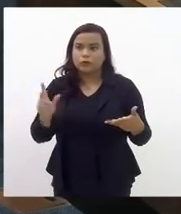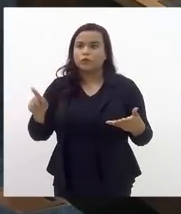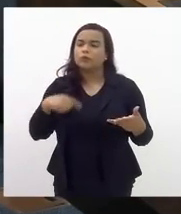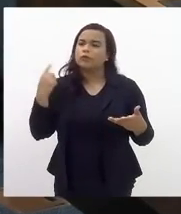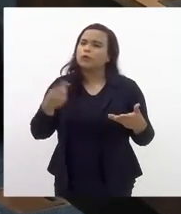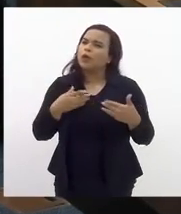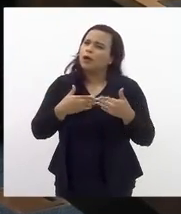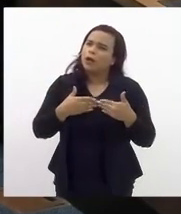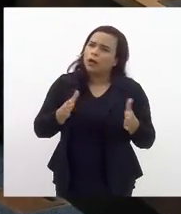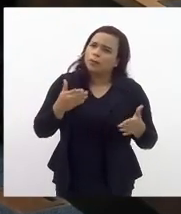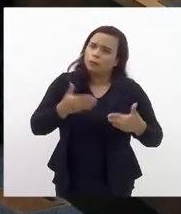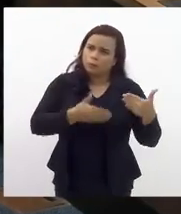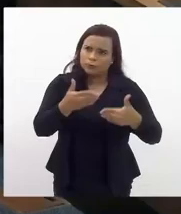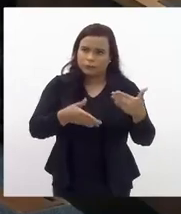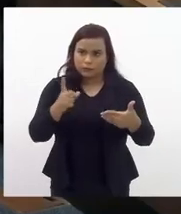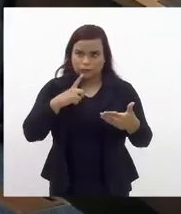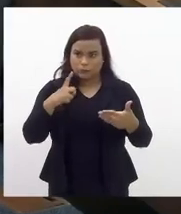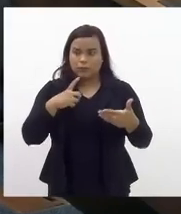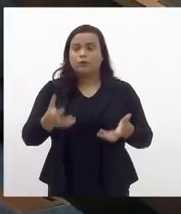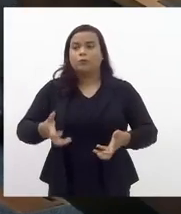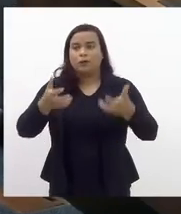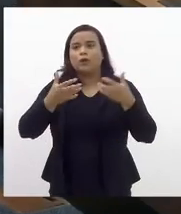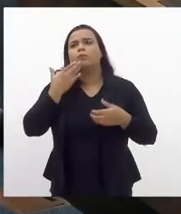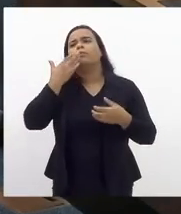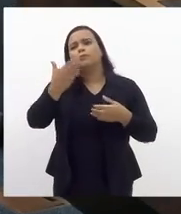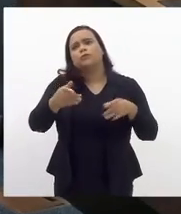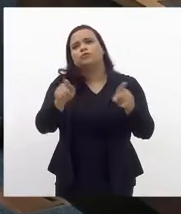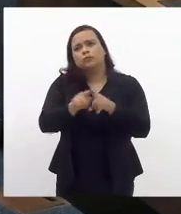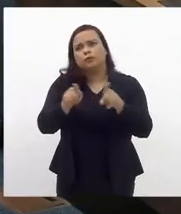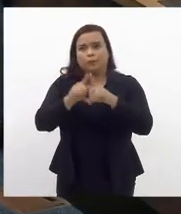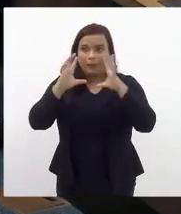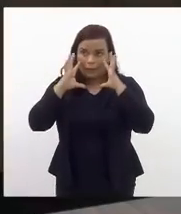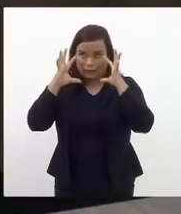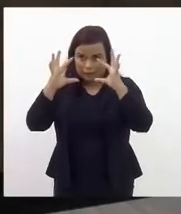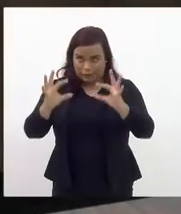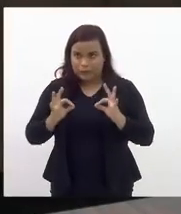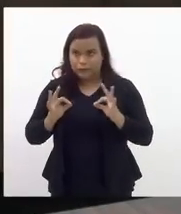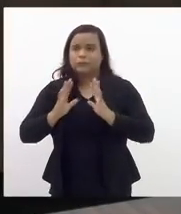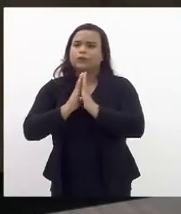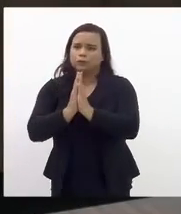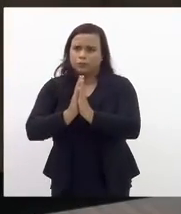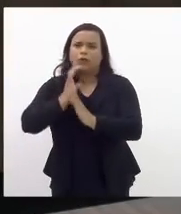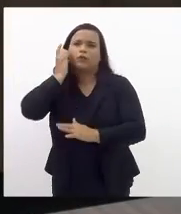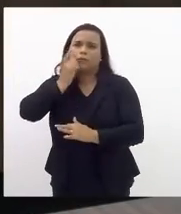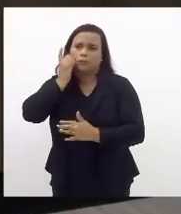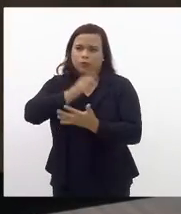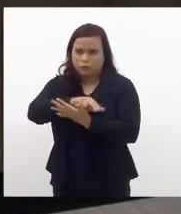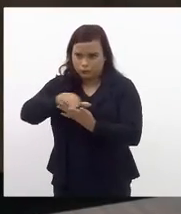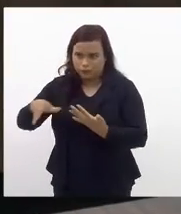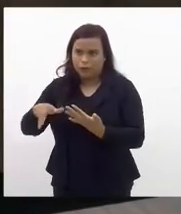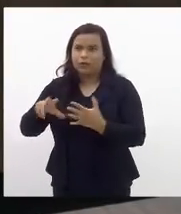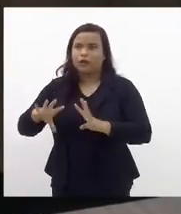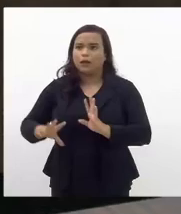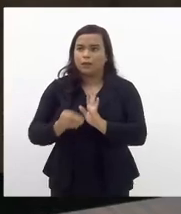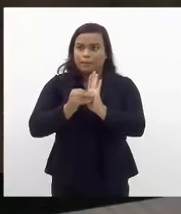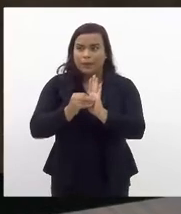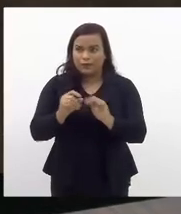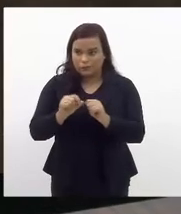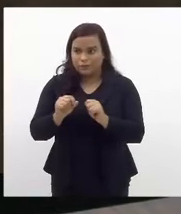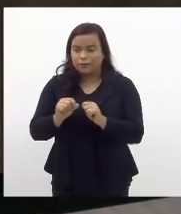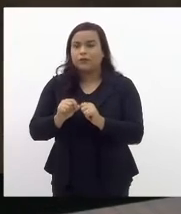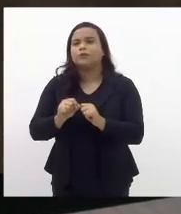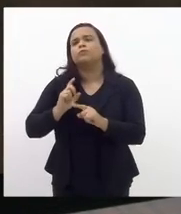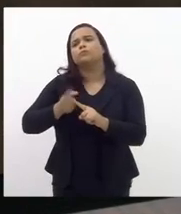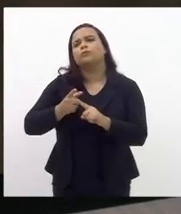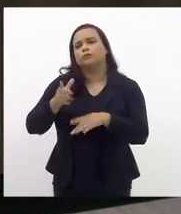Luiz Paulo, e queria pedir até aqui a atenção dos deputados que fizeram a emenda, porque qual é